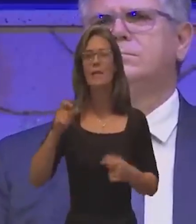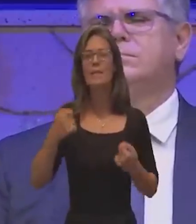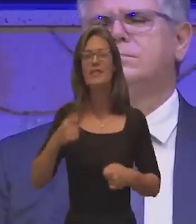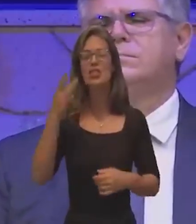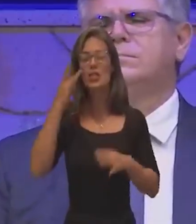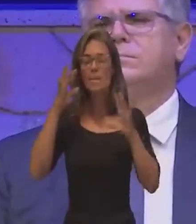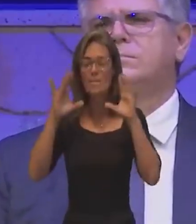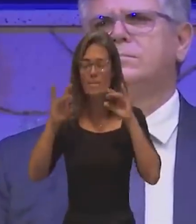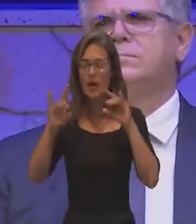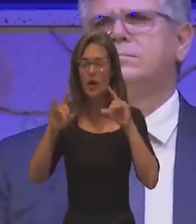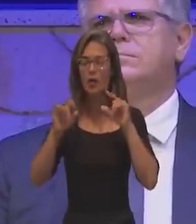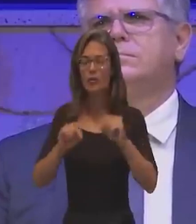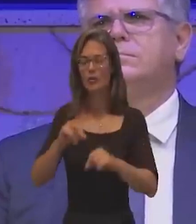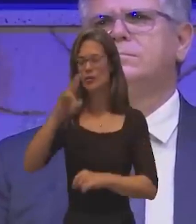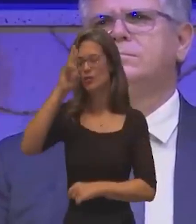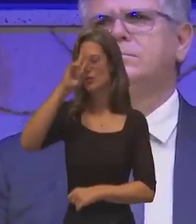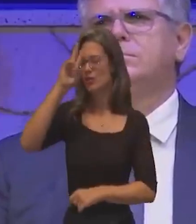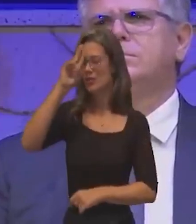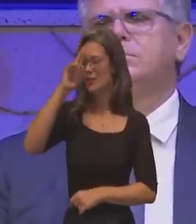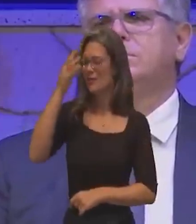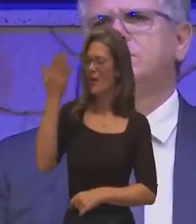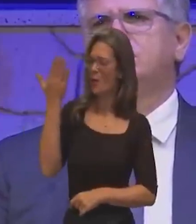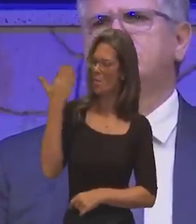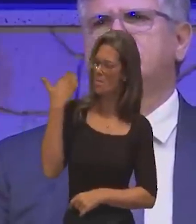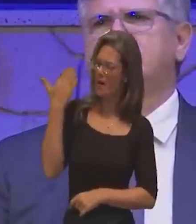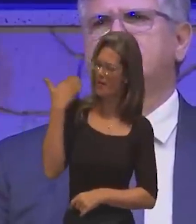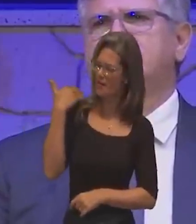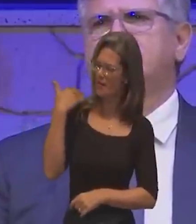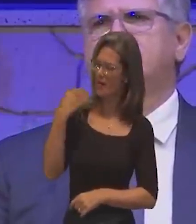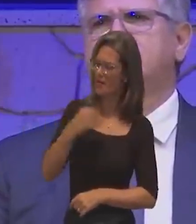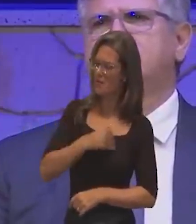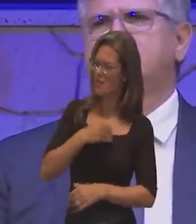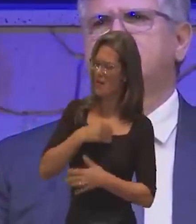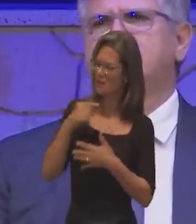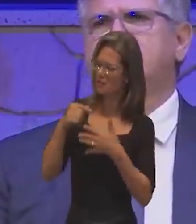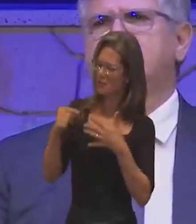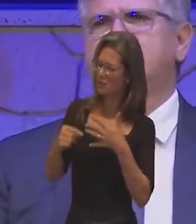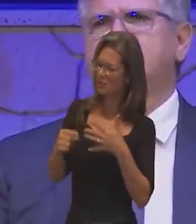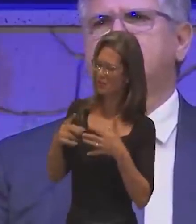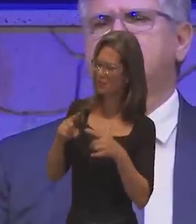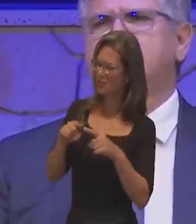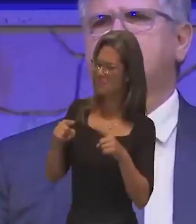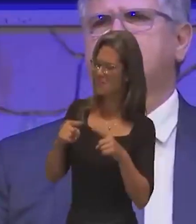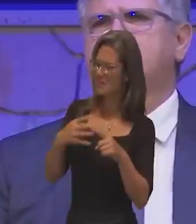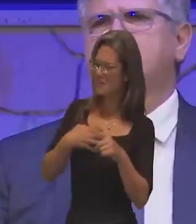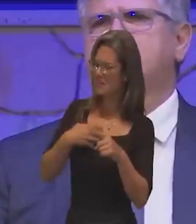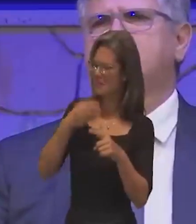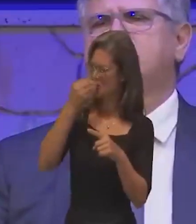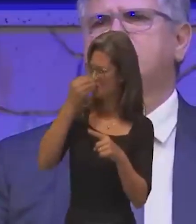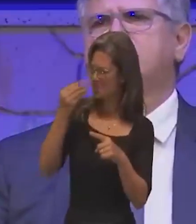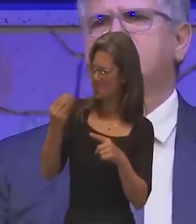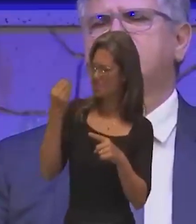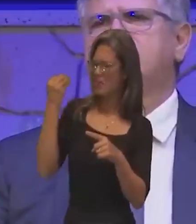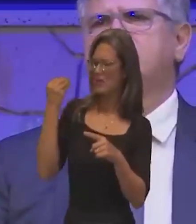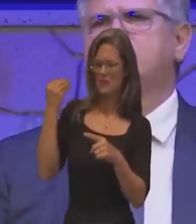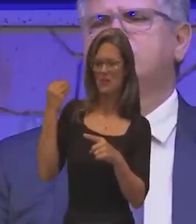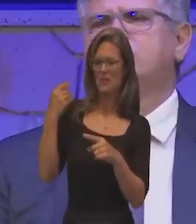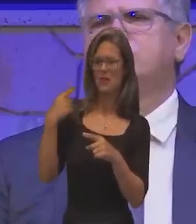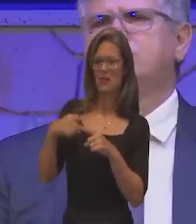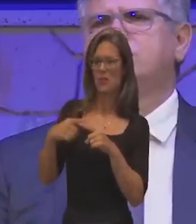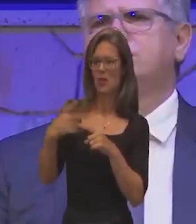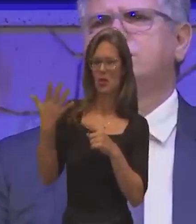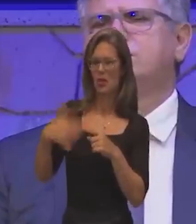passada, o tempo do cativeiro, mas com desprezo, porque não desejo mais aquela realidade para mim.